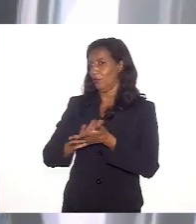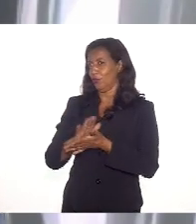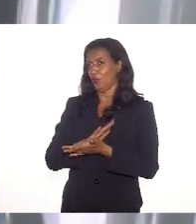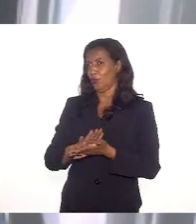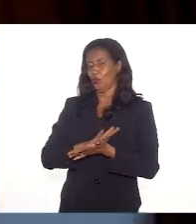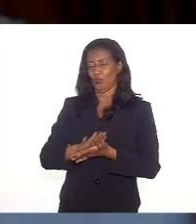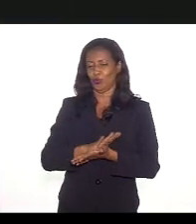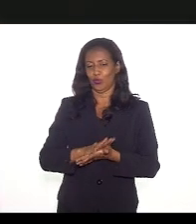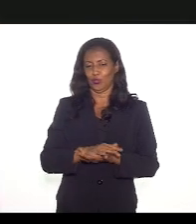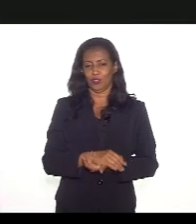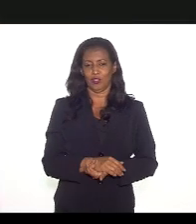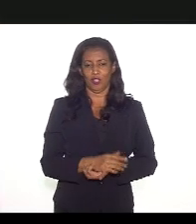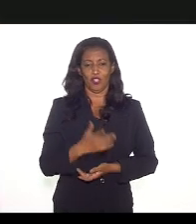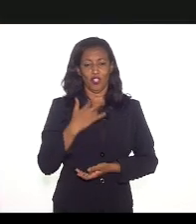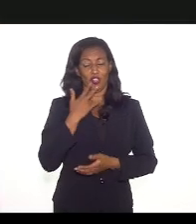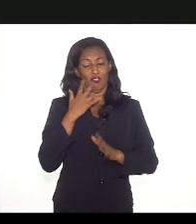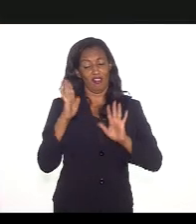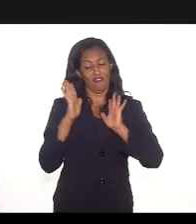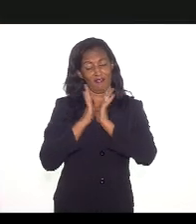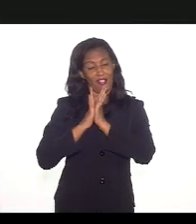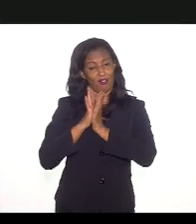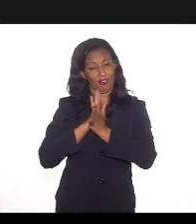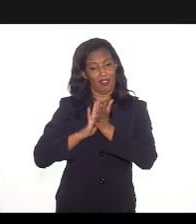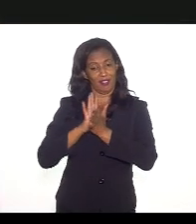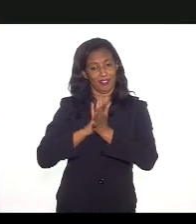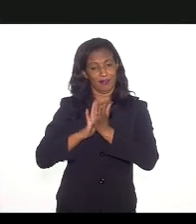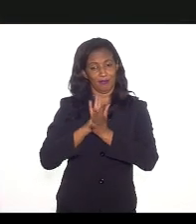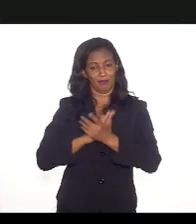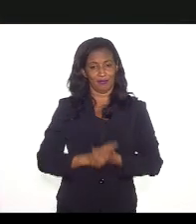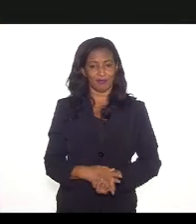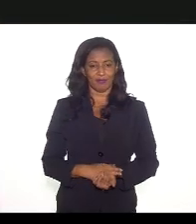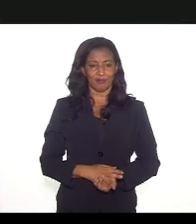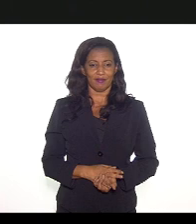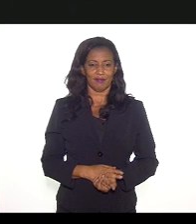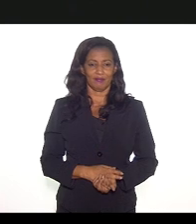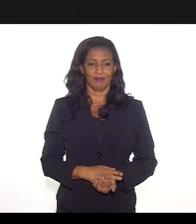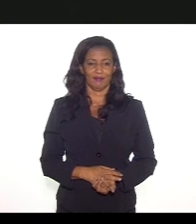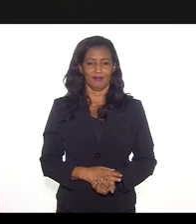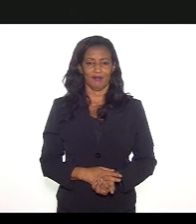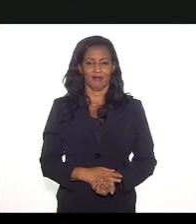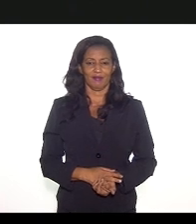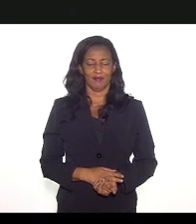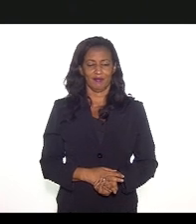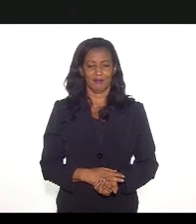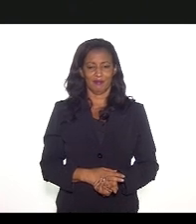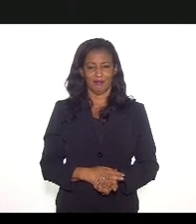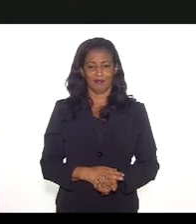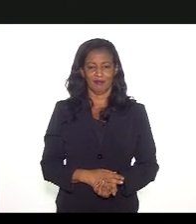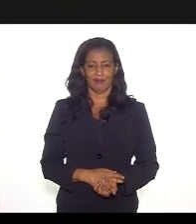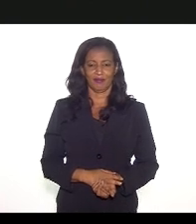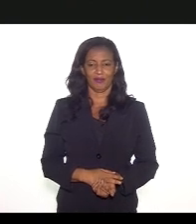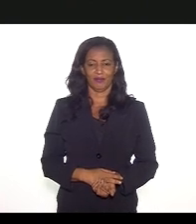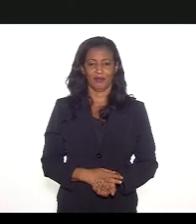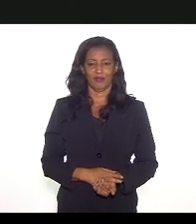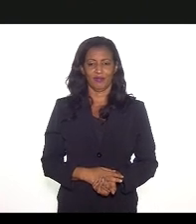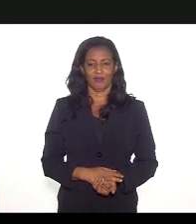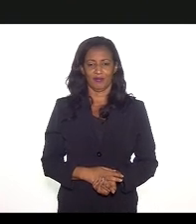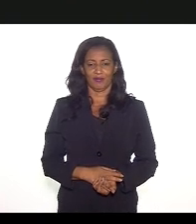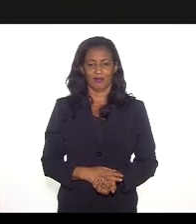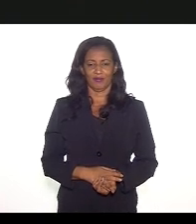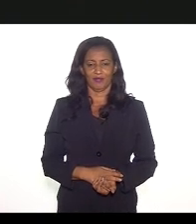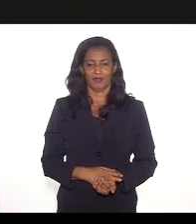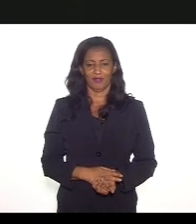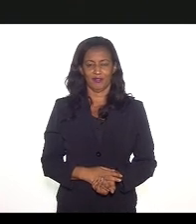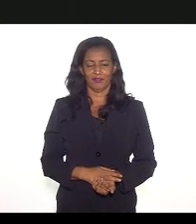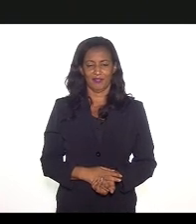Eu não falo nada porque eu, diferente do deputado Rodrigo Amorim, gosto muito. Então... Minha parte é